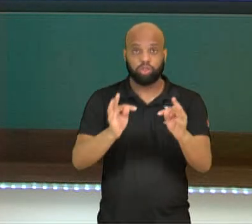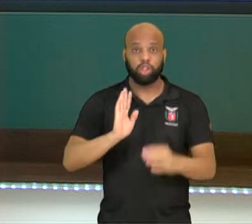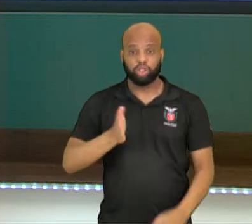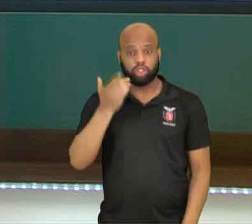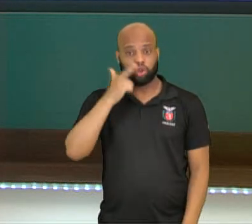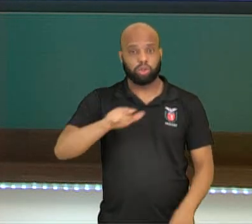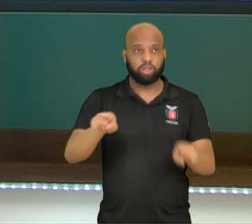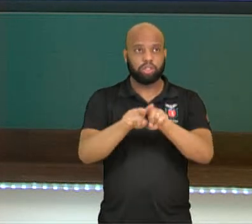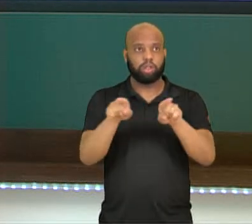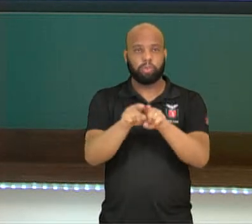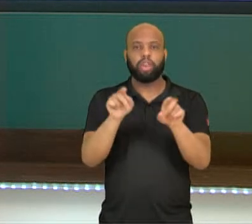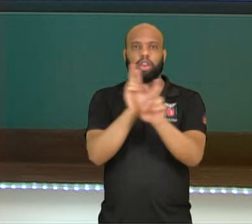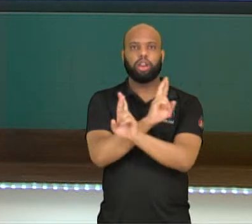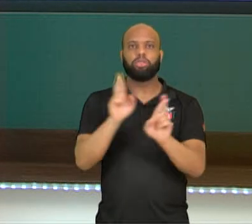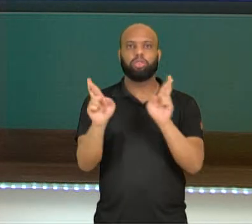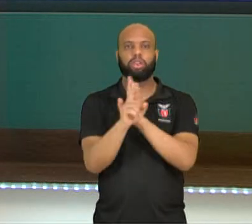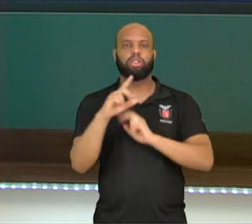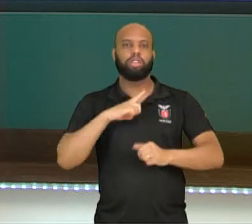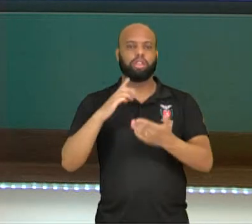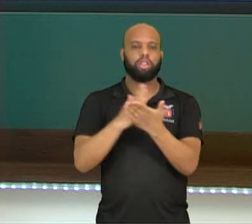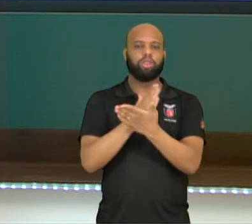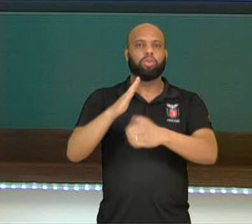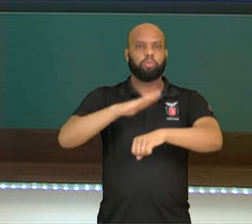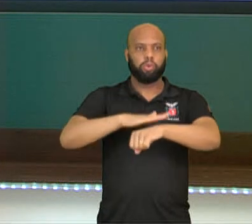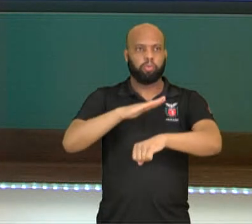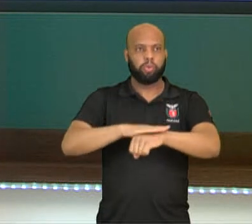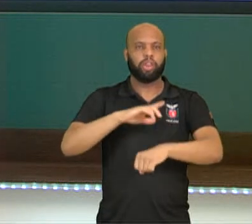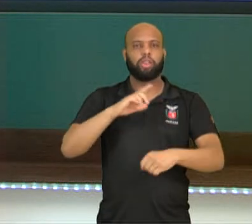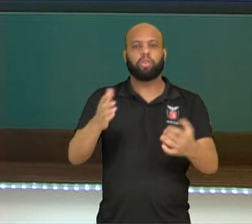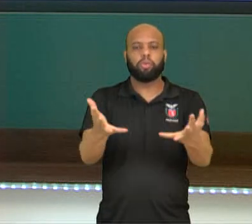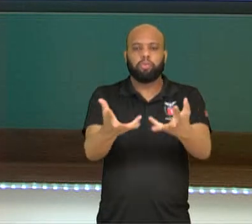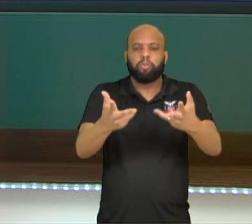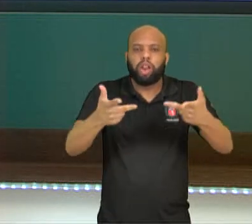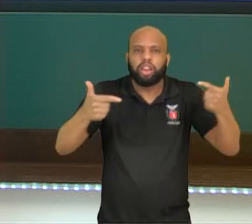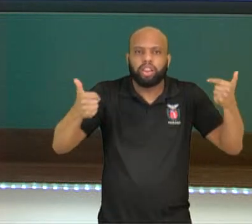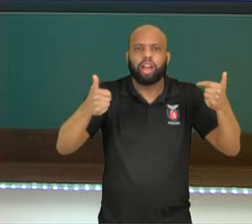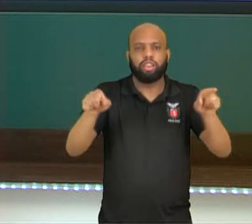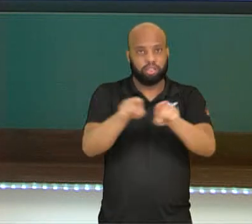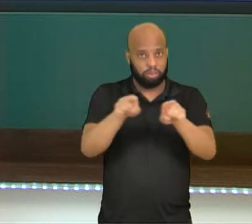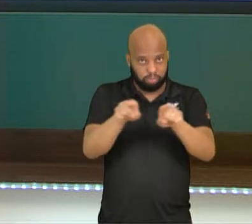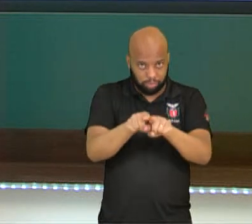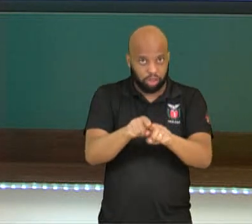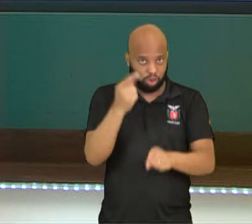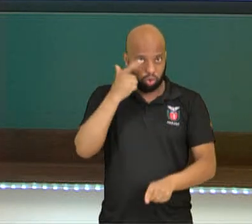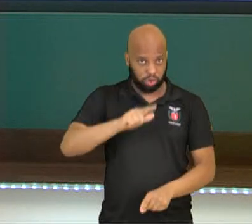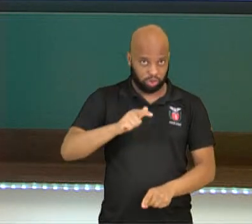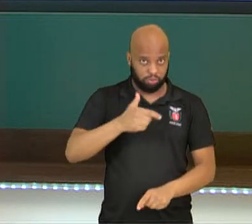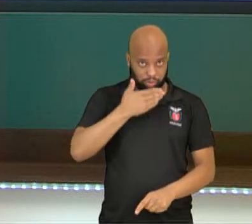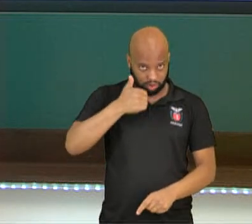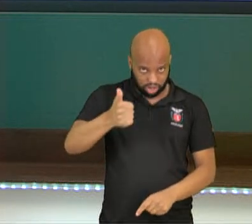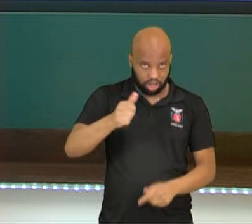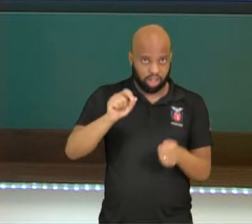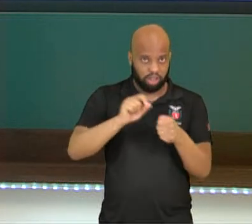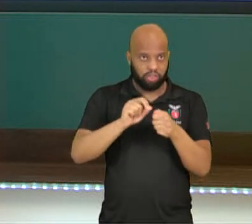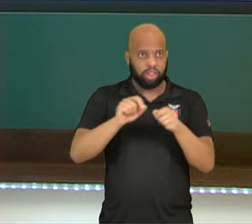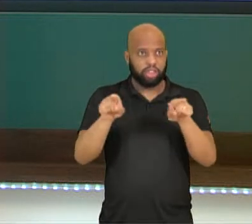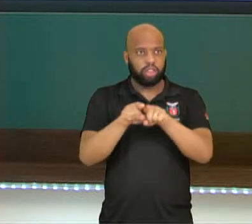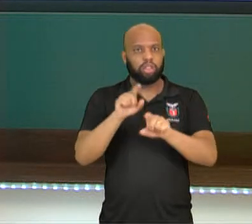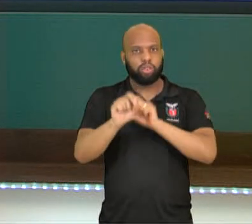conseguiram associar alguns momentos, melhorar alguma qualidade de equipamentos que façam a gente ter essa questão